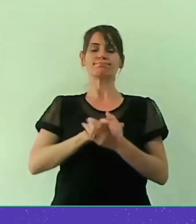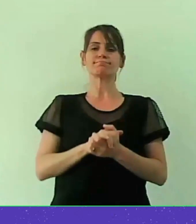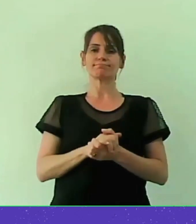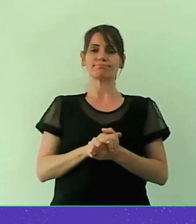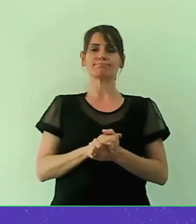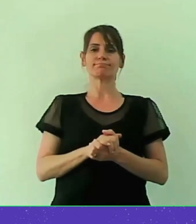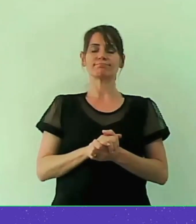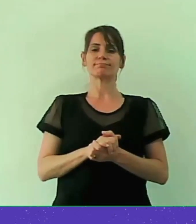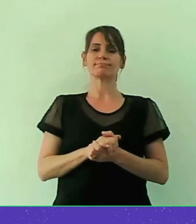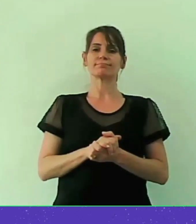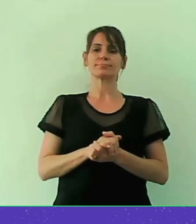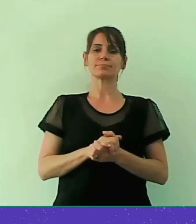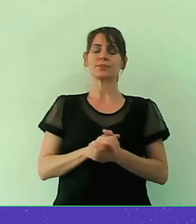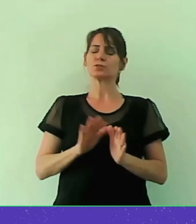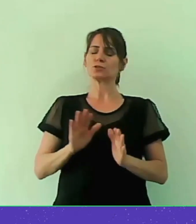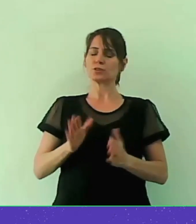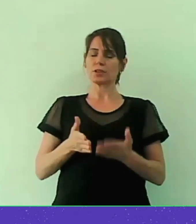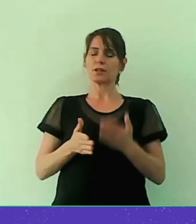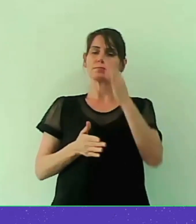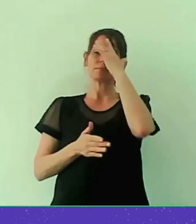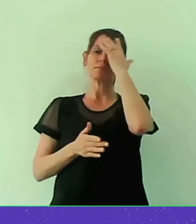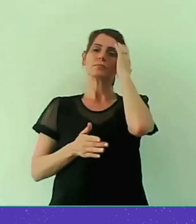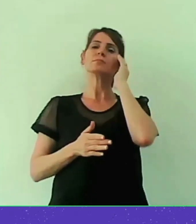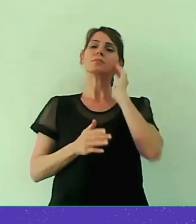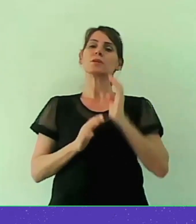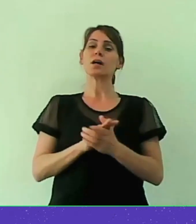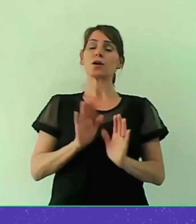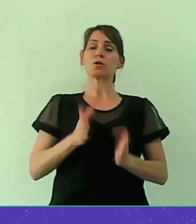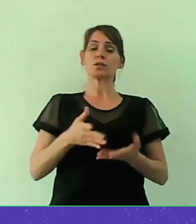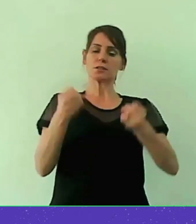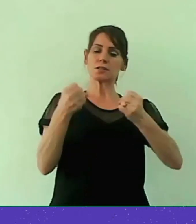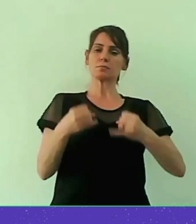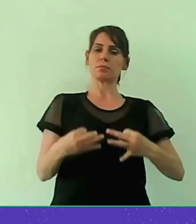Então eu já vou entrar diretamente no assunto.